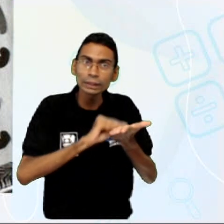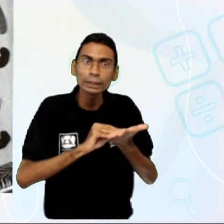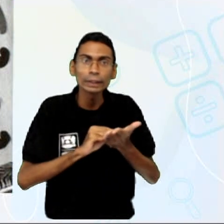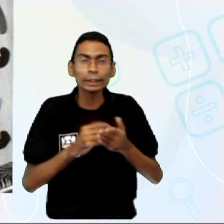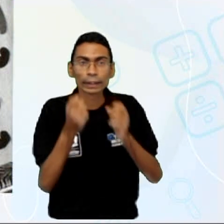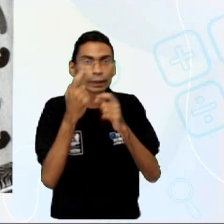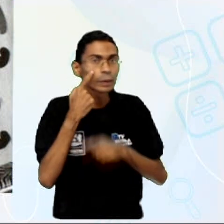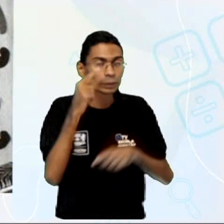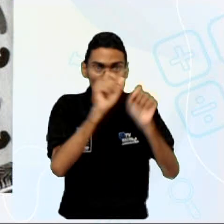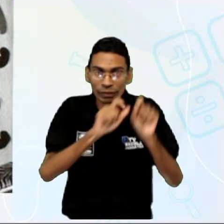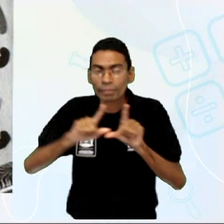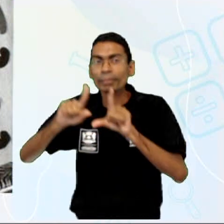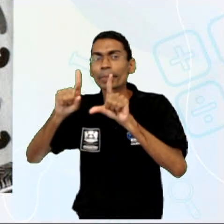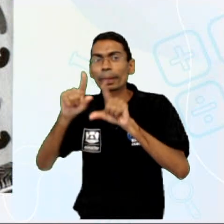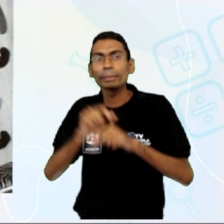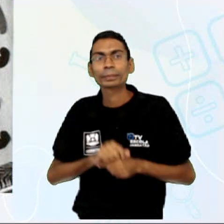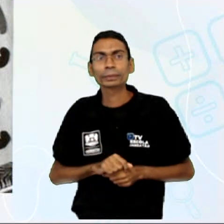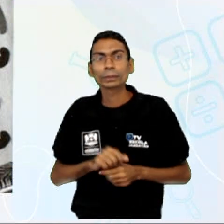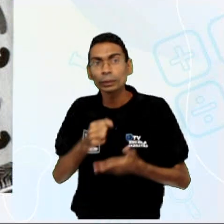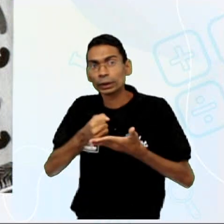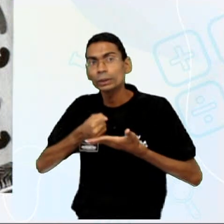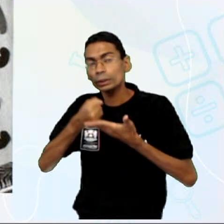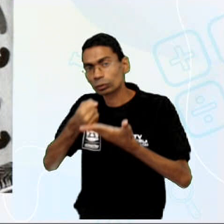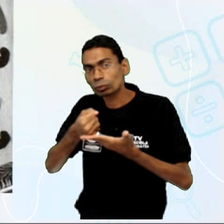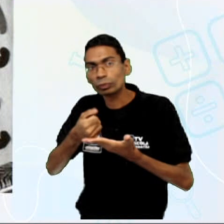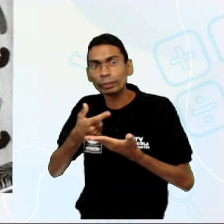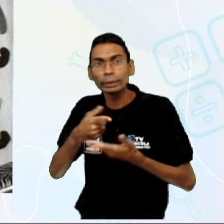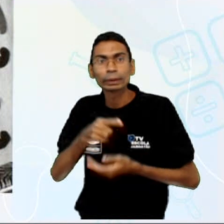gente vê ele com auxílio da sua